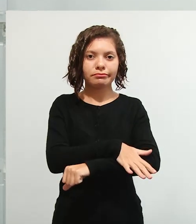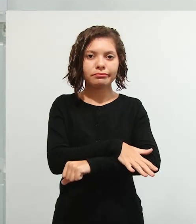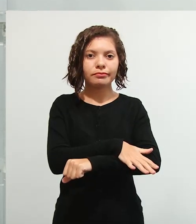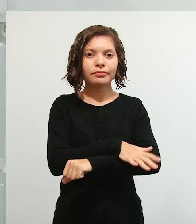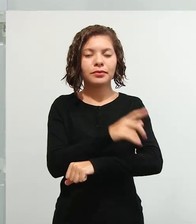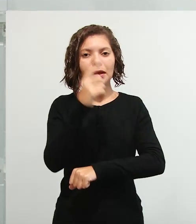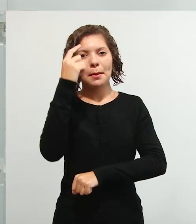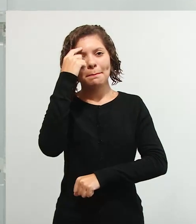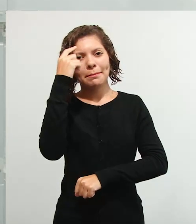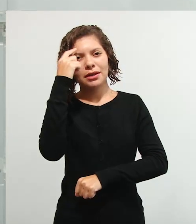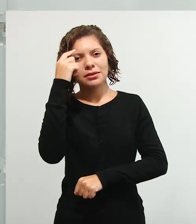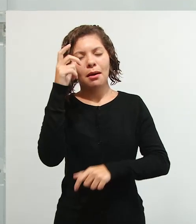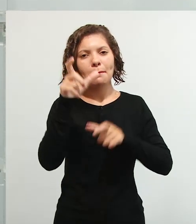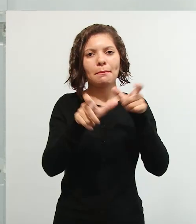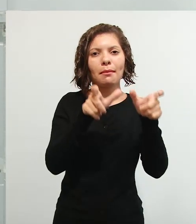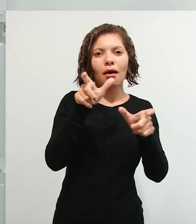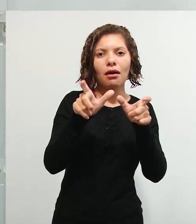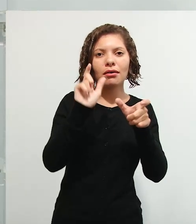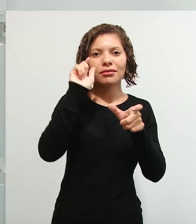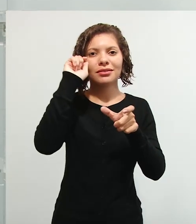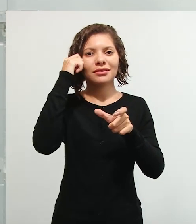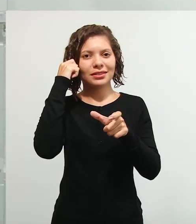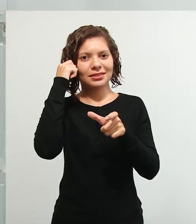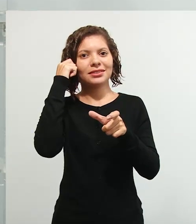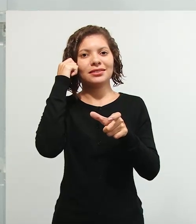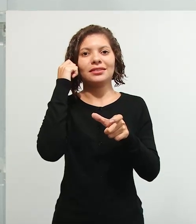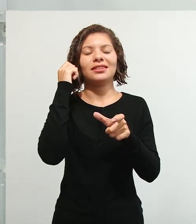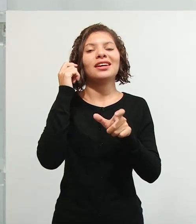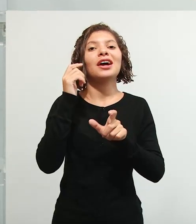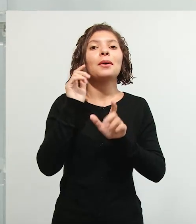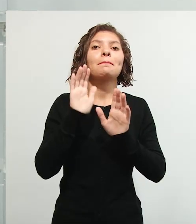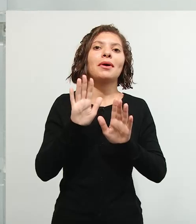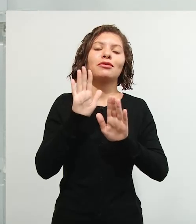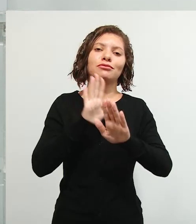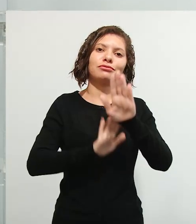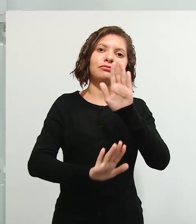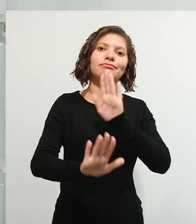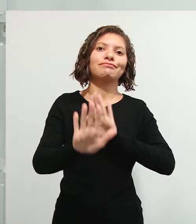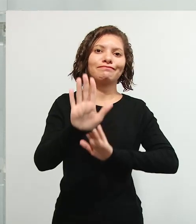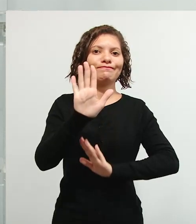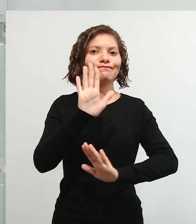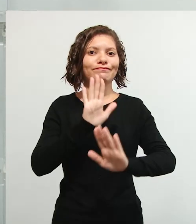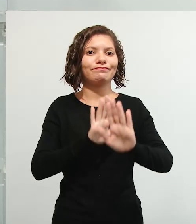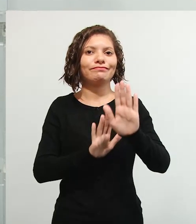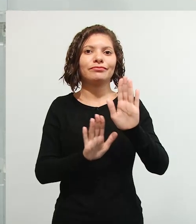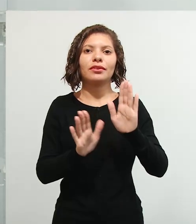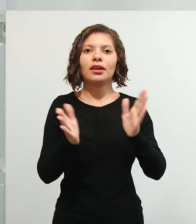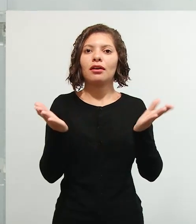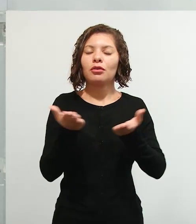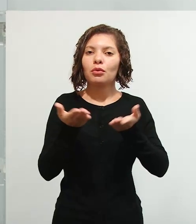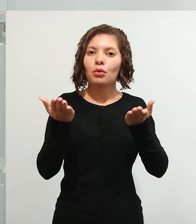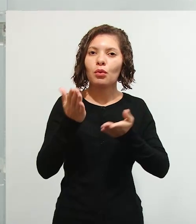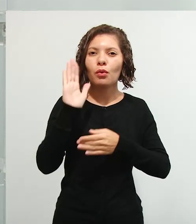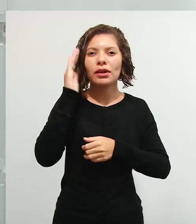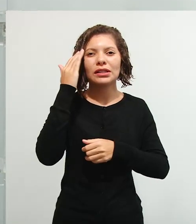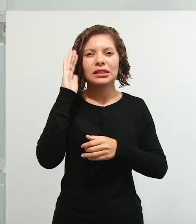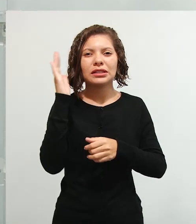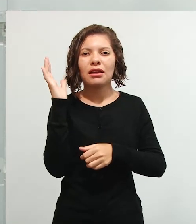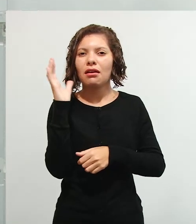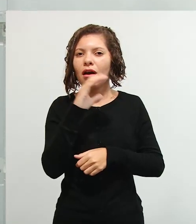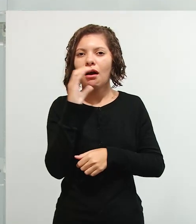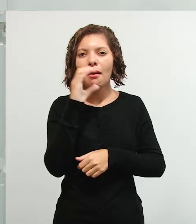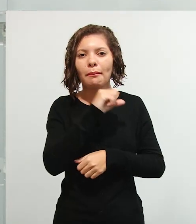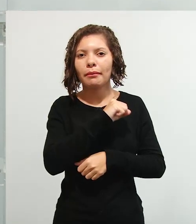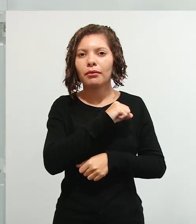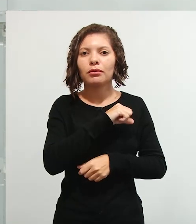originários ou população negra, populações negras. Então temos que tomar cuidado com isto. Então vamos entender